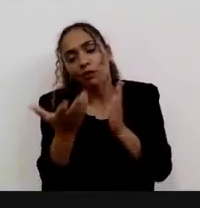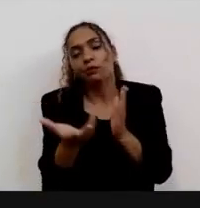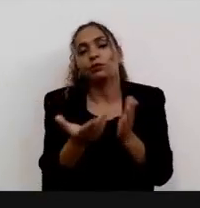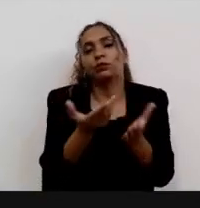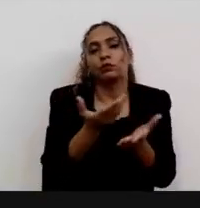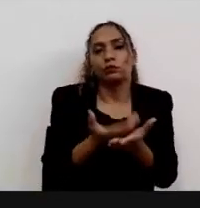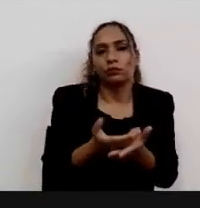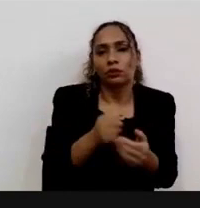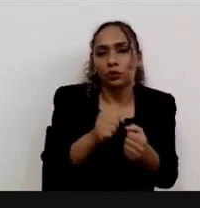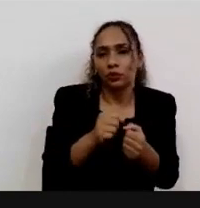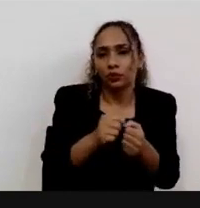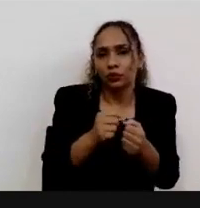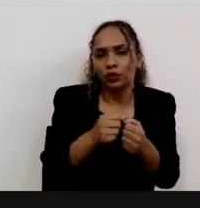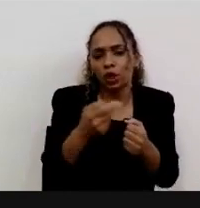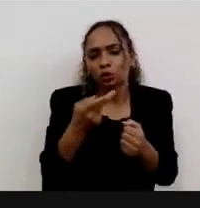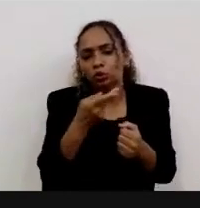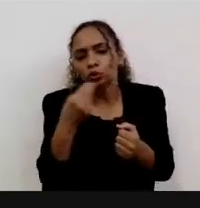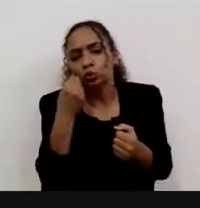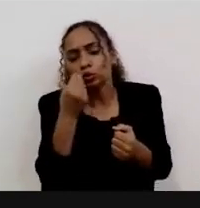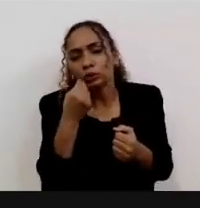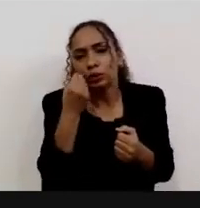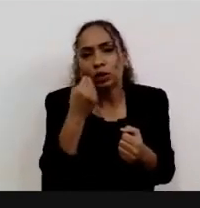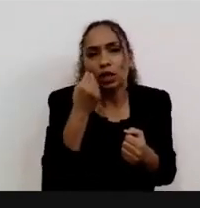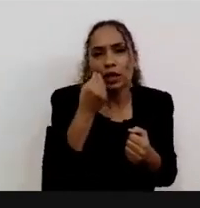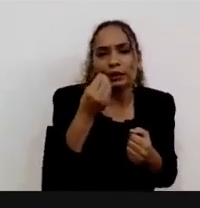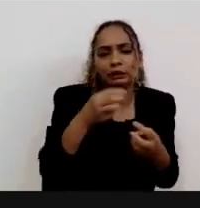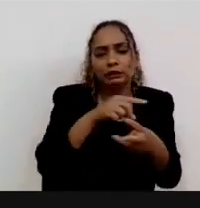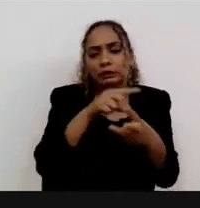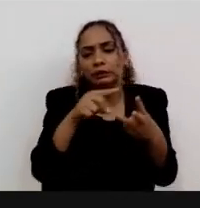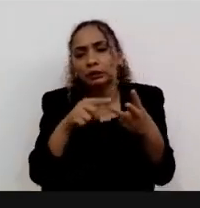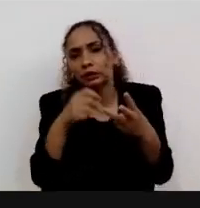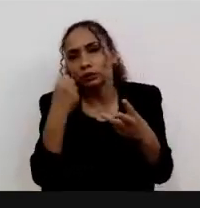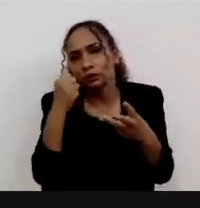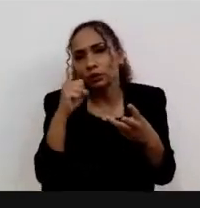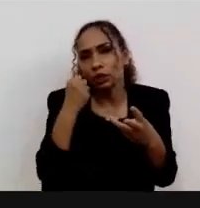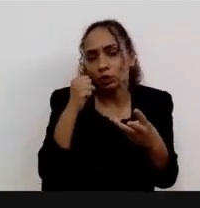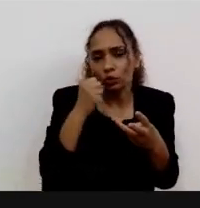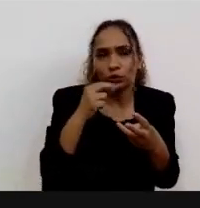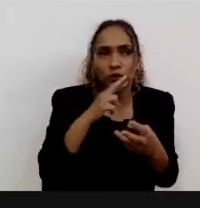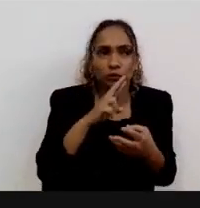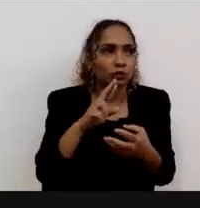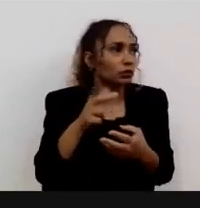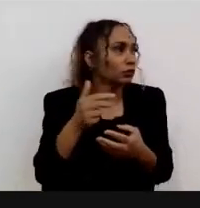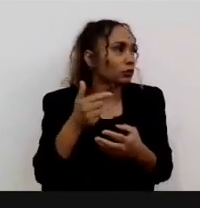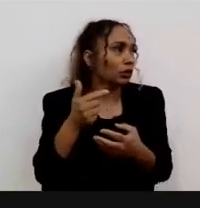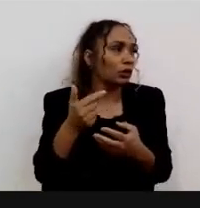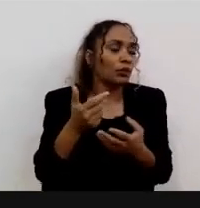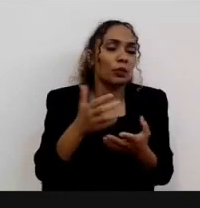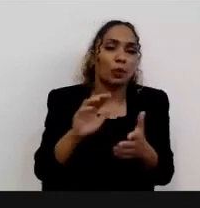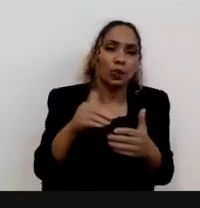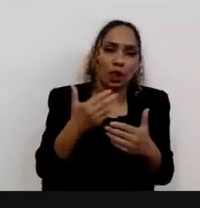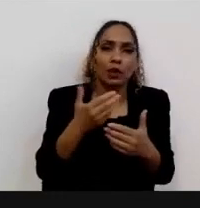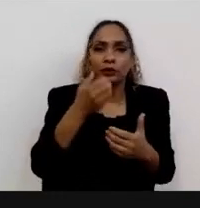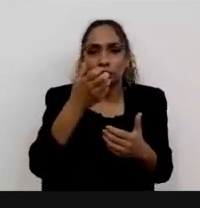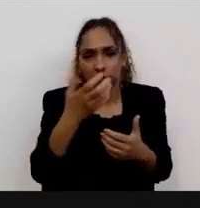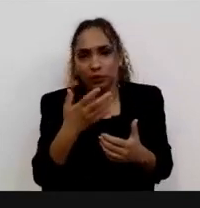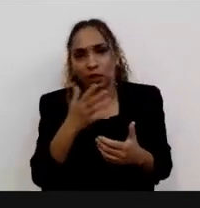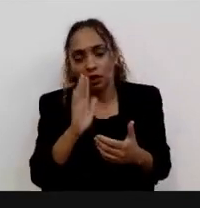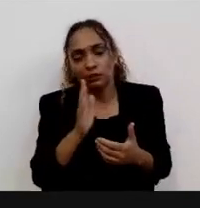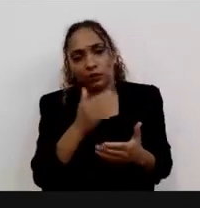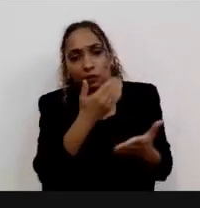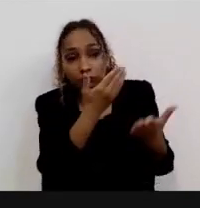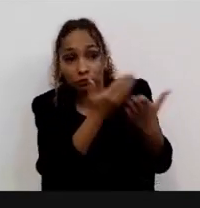fez 2 experiências com 3 senadores, um não respondeu, né? Mas você deve ter comentado